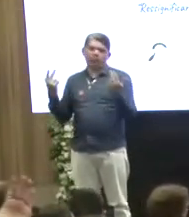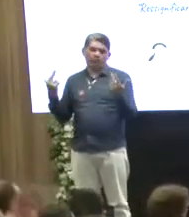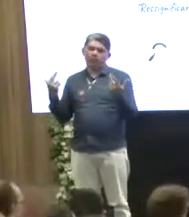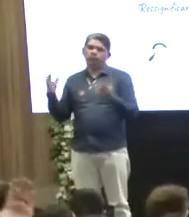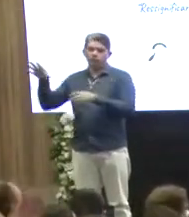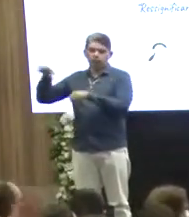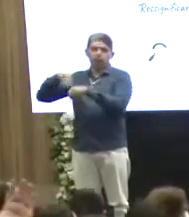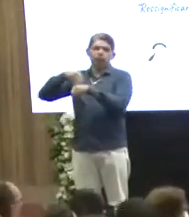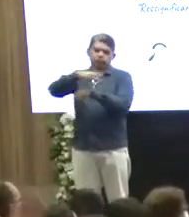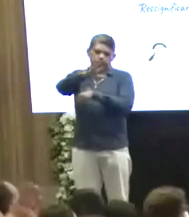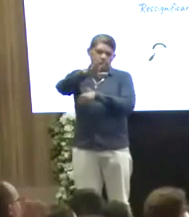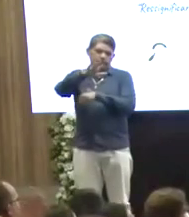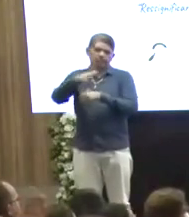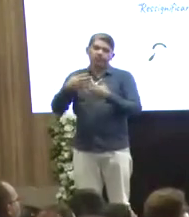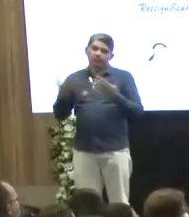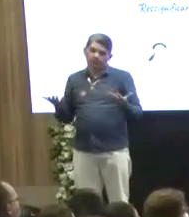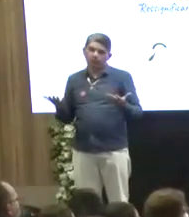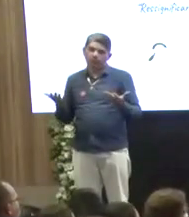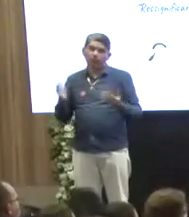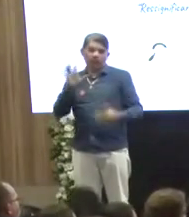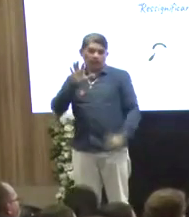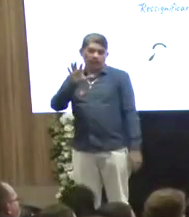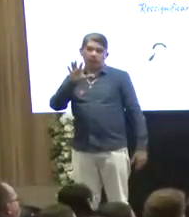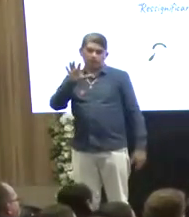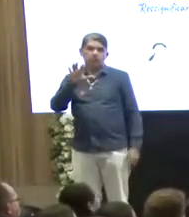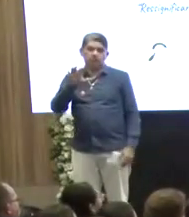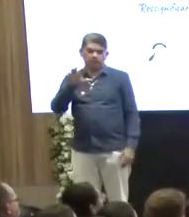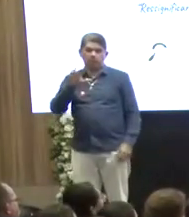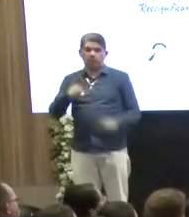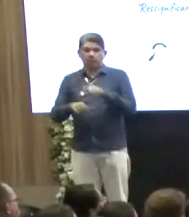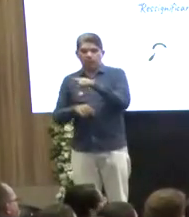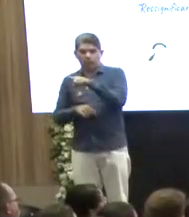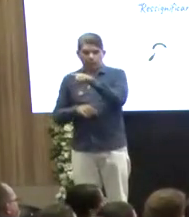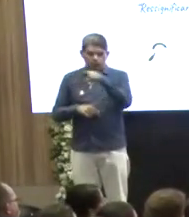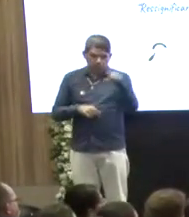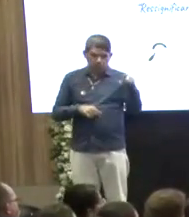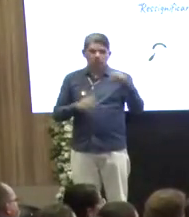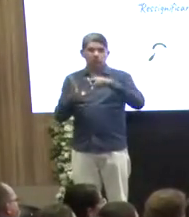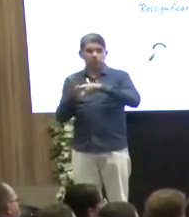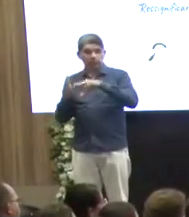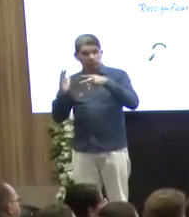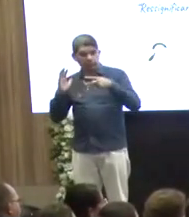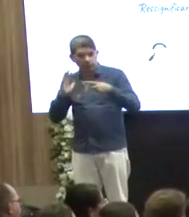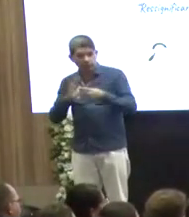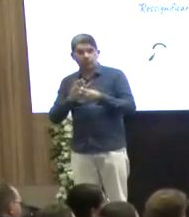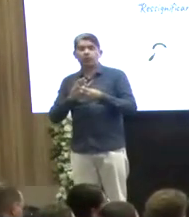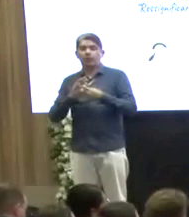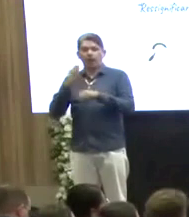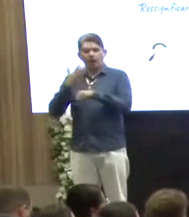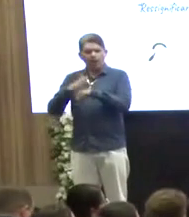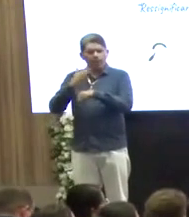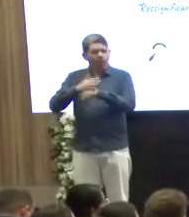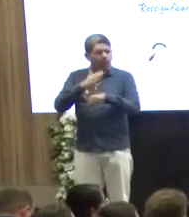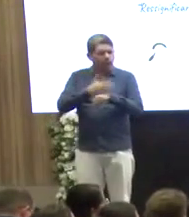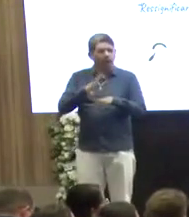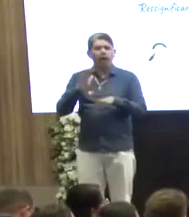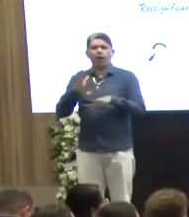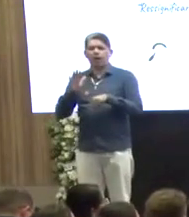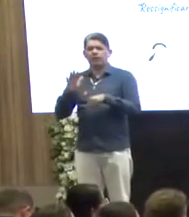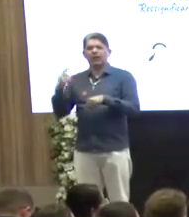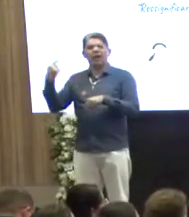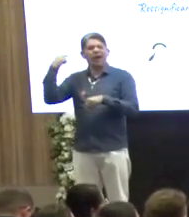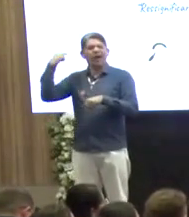aqui, é porque muita gente lutou para que eu estivesse sentada nessa cadeirinha aqui. Assim como vocês que estão aí. É